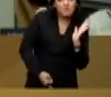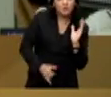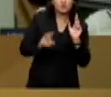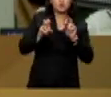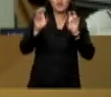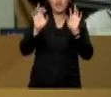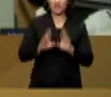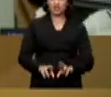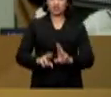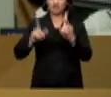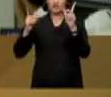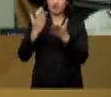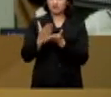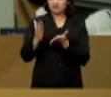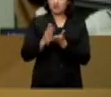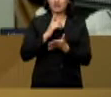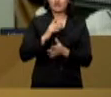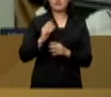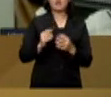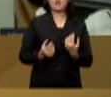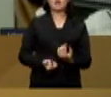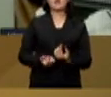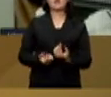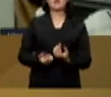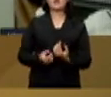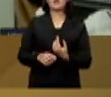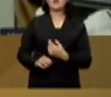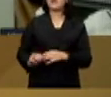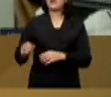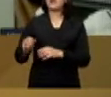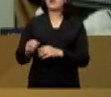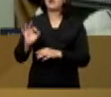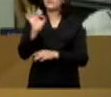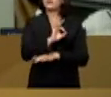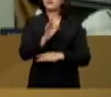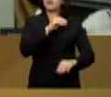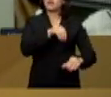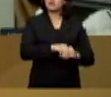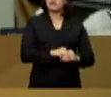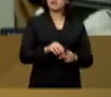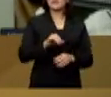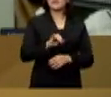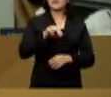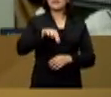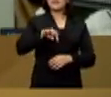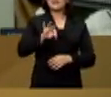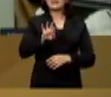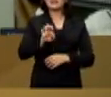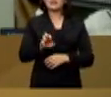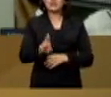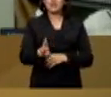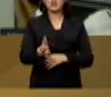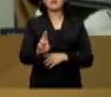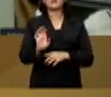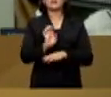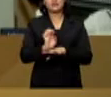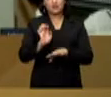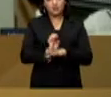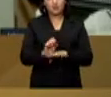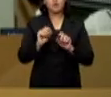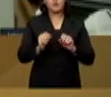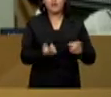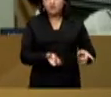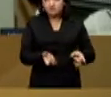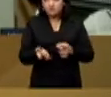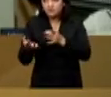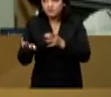entre a alíquota interna e a interestadual de que trata o inciso 7 será atribuída a) ao destinatário, quando este for